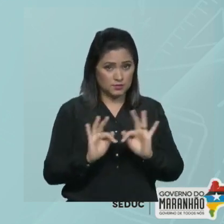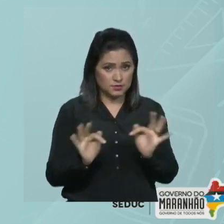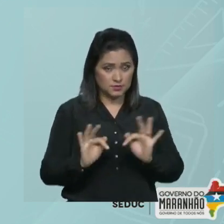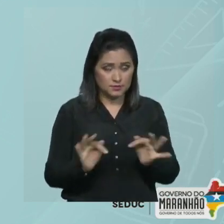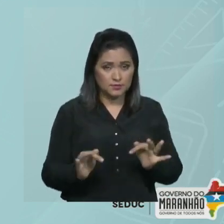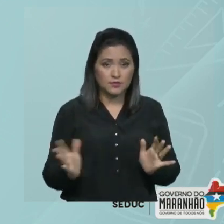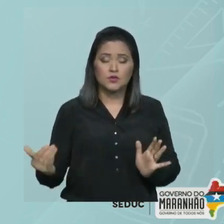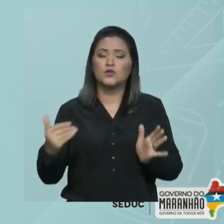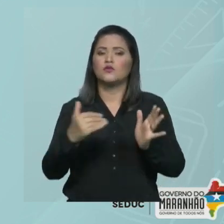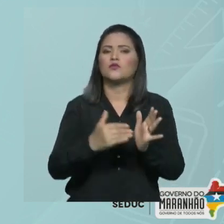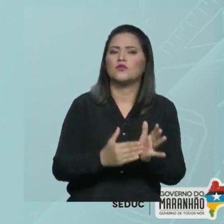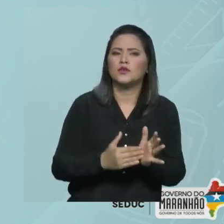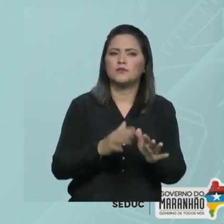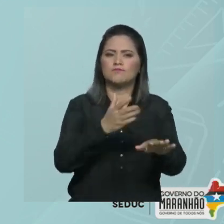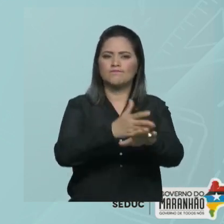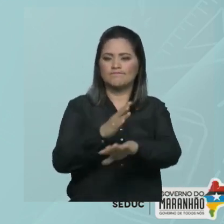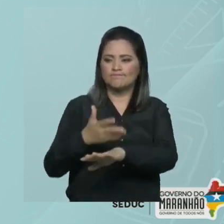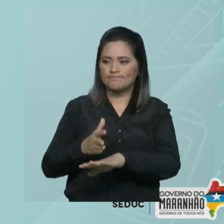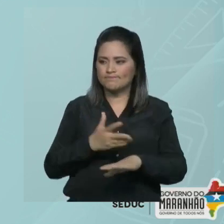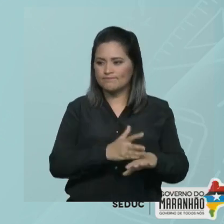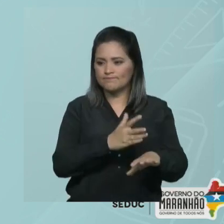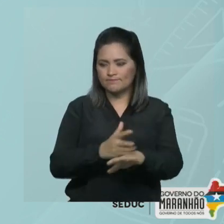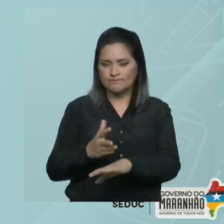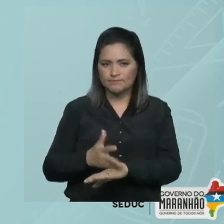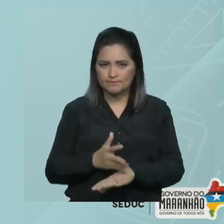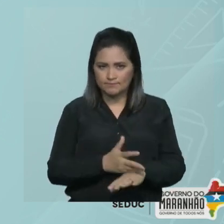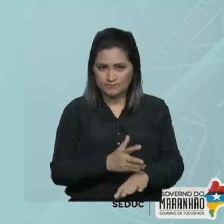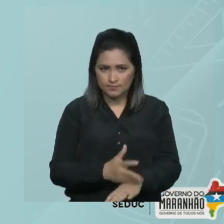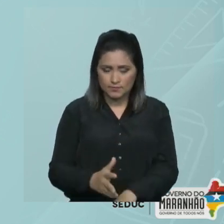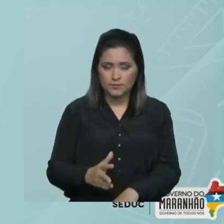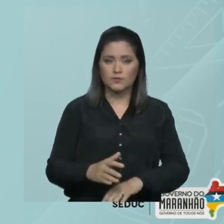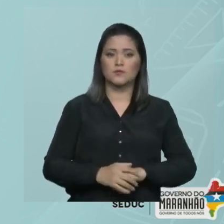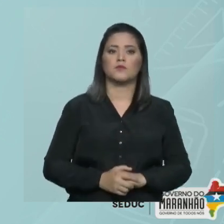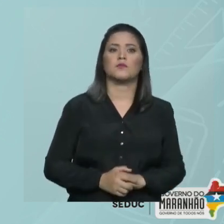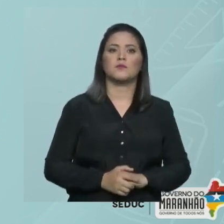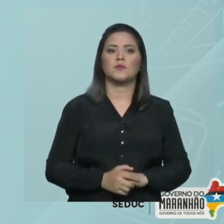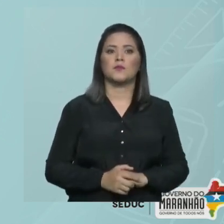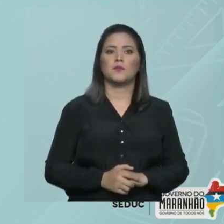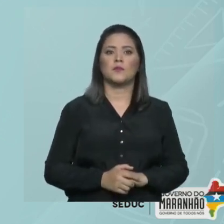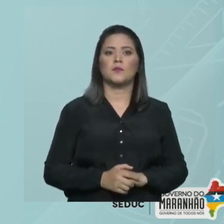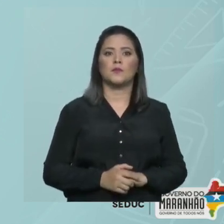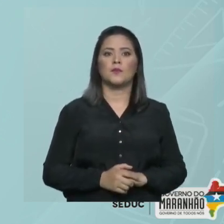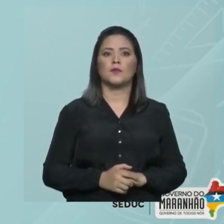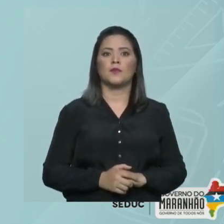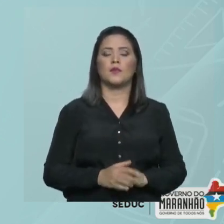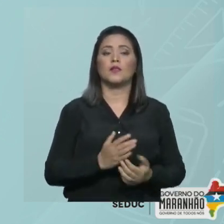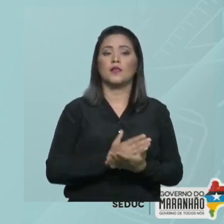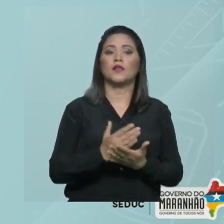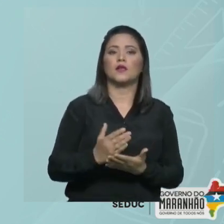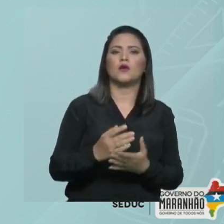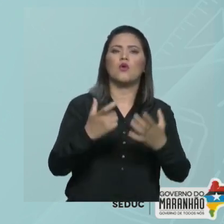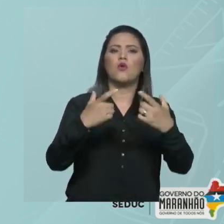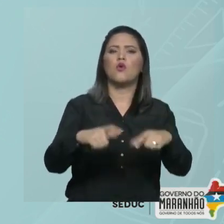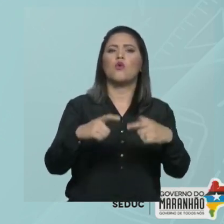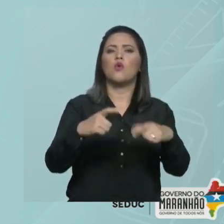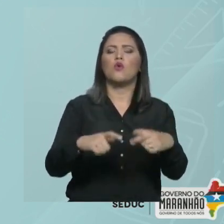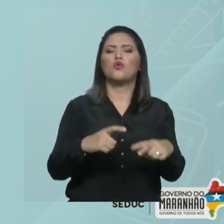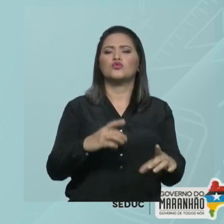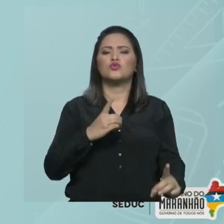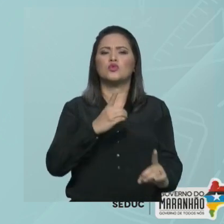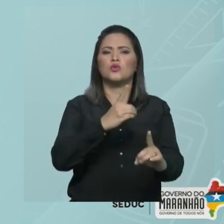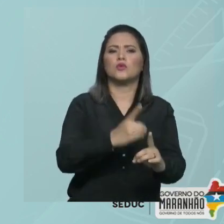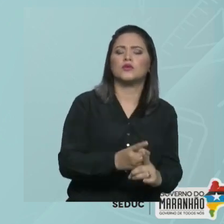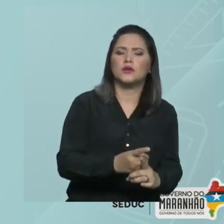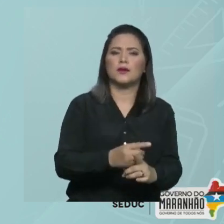gente vai fazer aquele exercício para fixar o conteúdo melhor, beleza? Então, começando, onde está presente a matemática